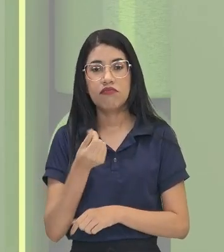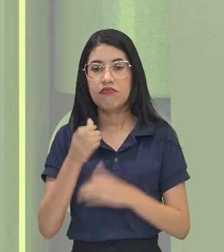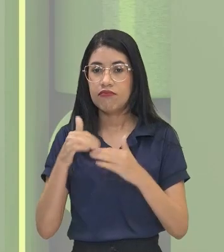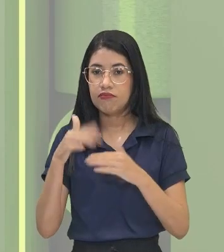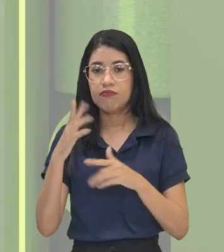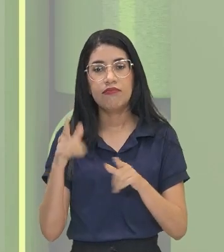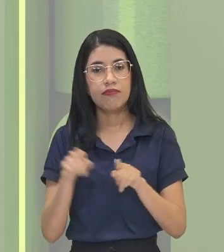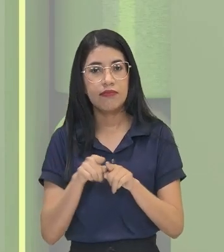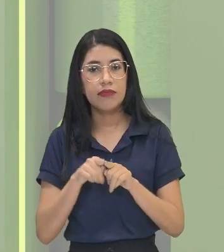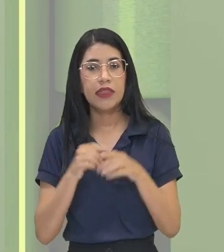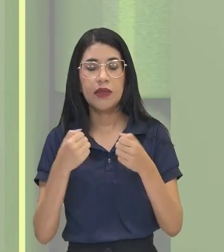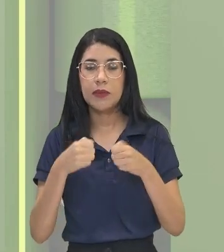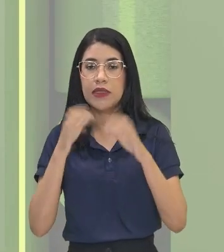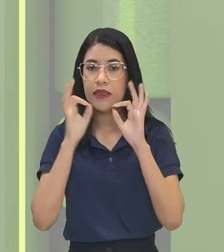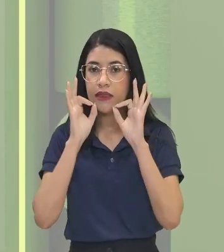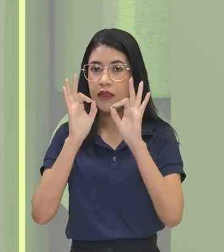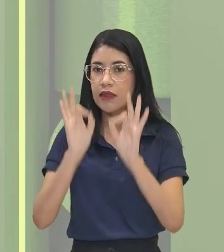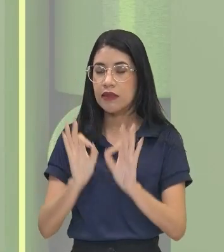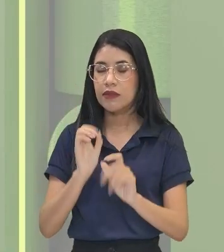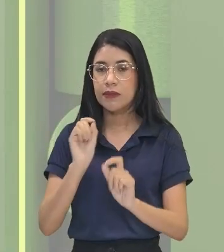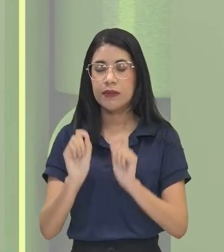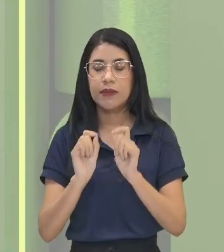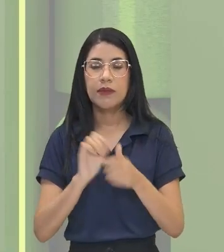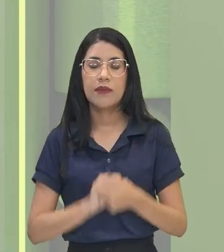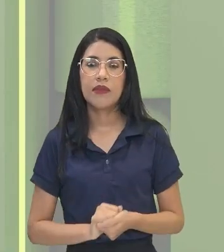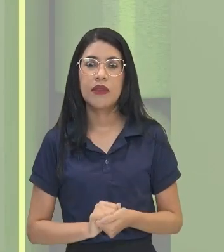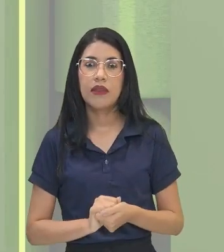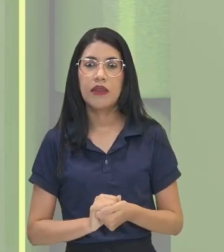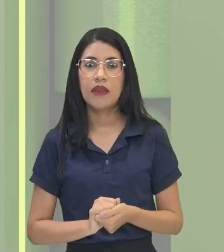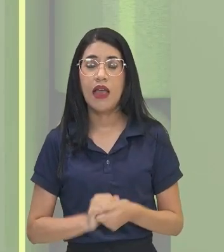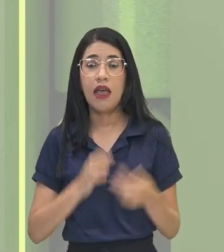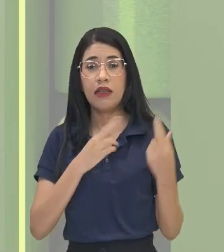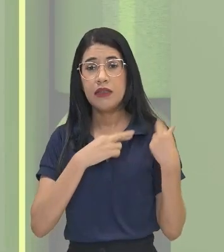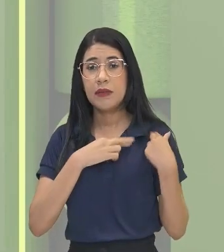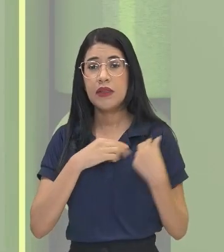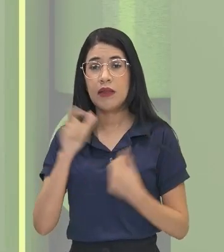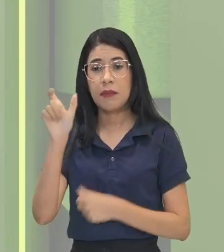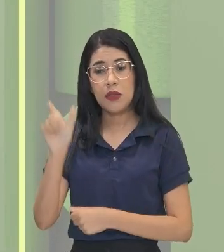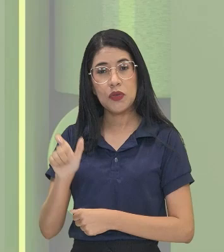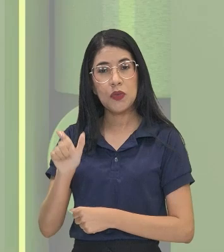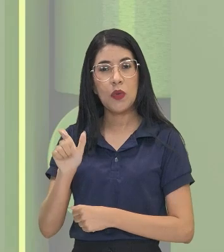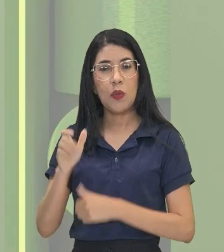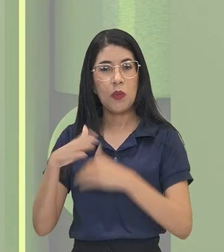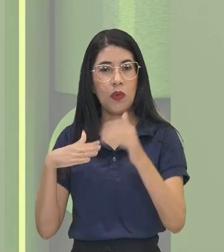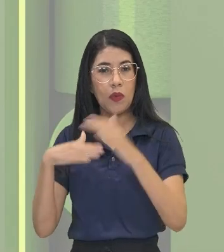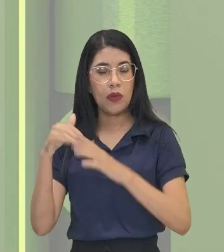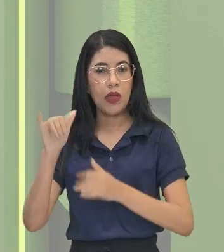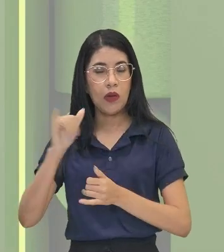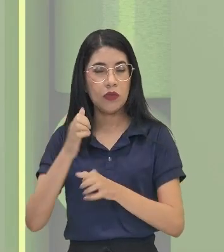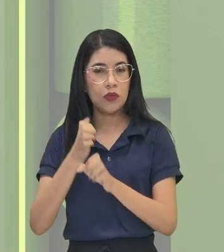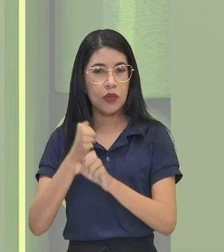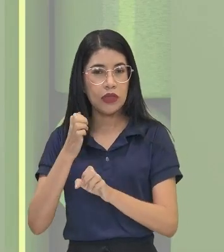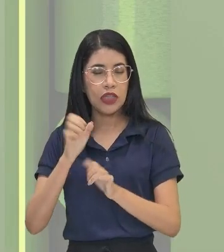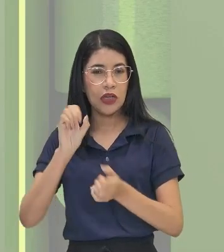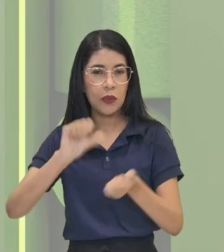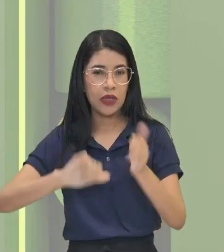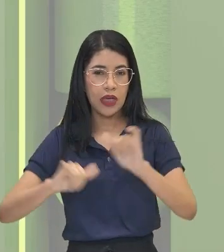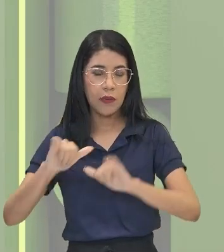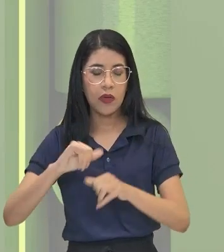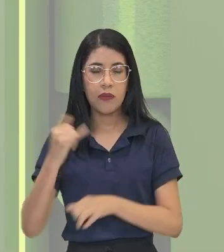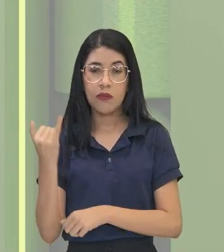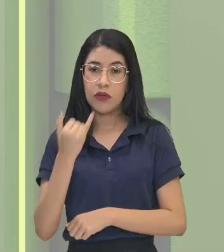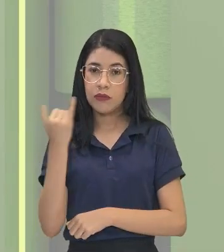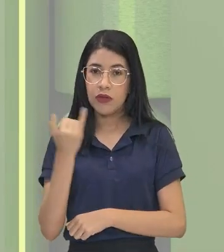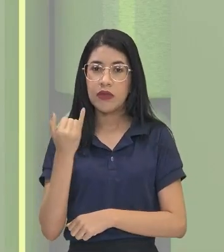Então, preste atenção que o papel de um químico que domina o rendimento numa empresa é